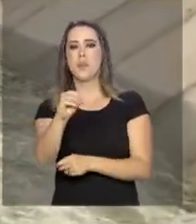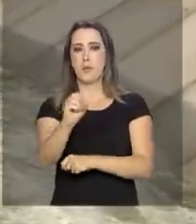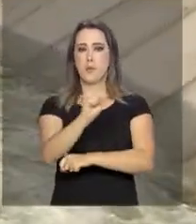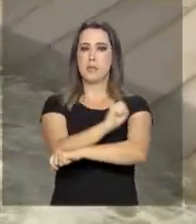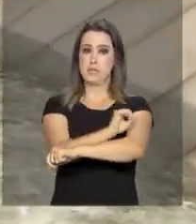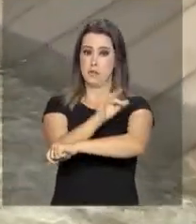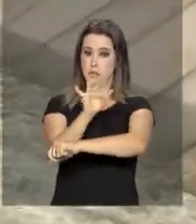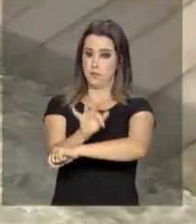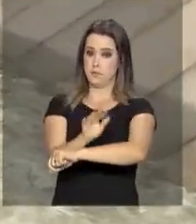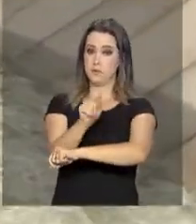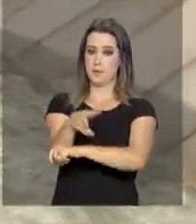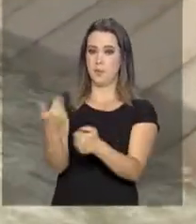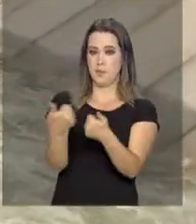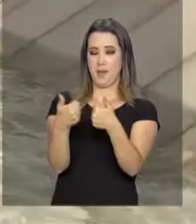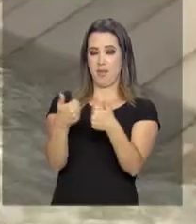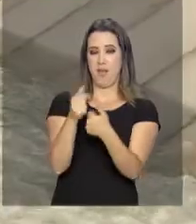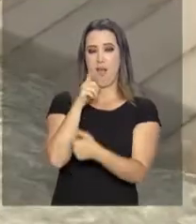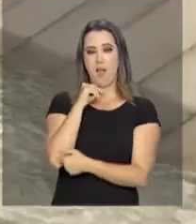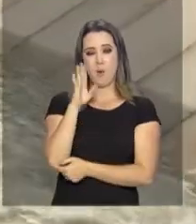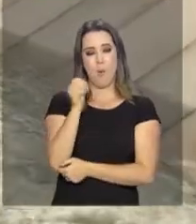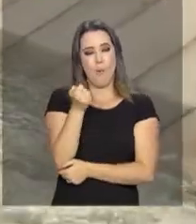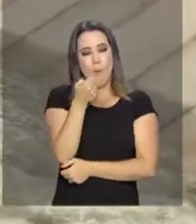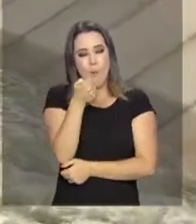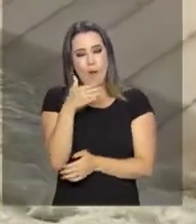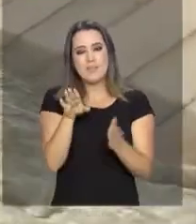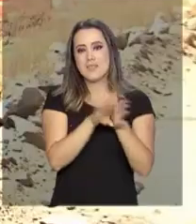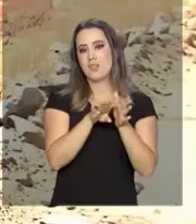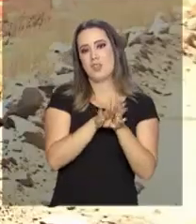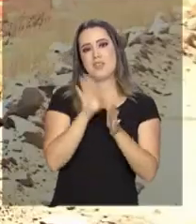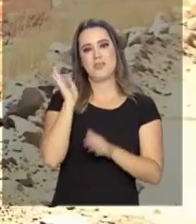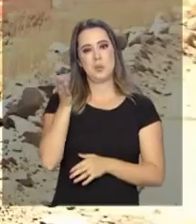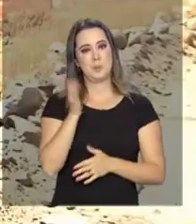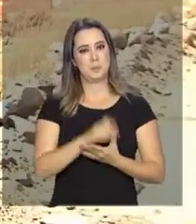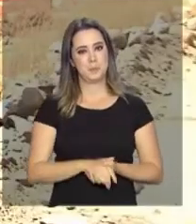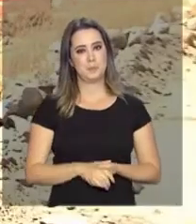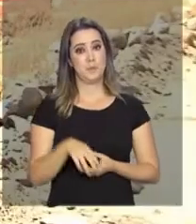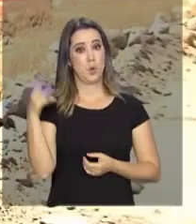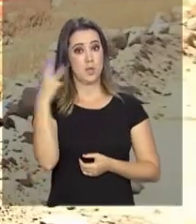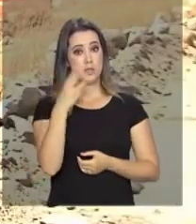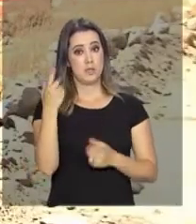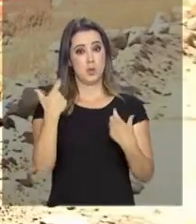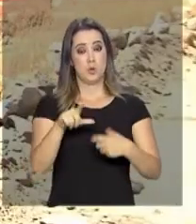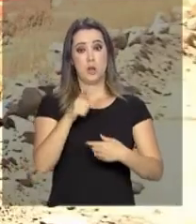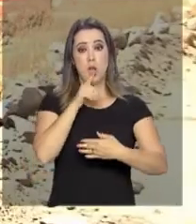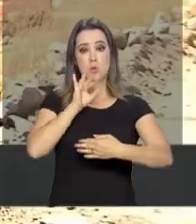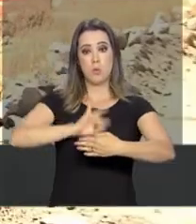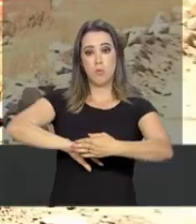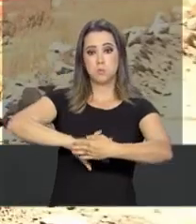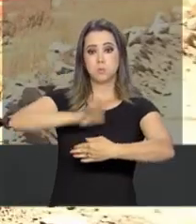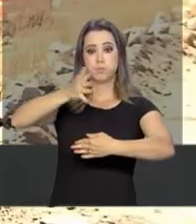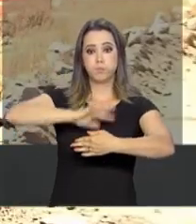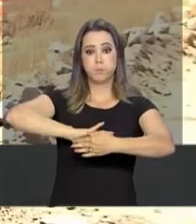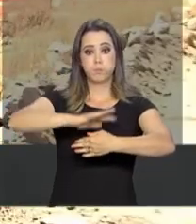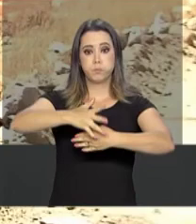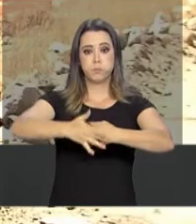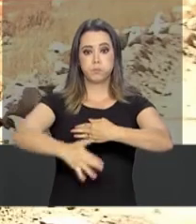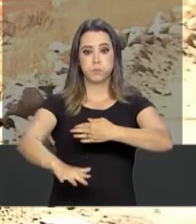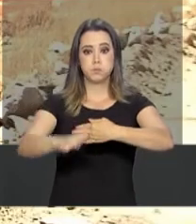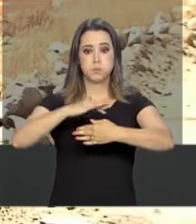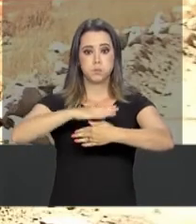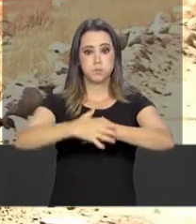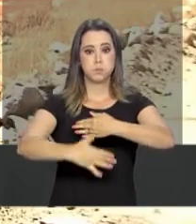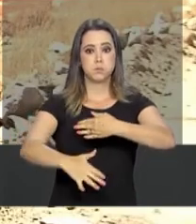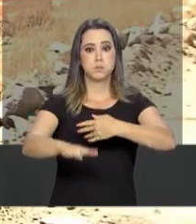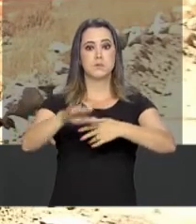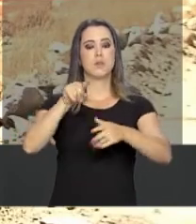momento dessas águas chegarem a quem mais precisa. A terceira e última estação de bombeamento do Eixo Norte do projeto de integração do